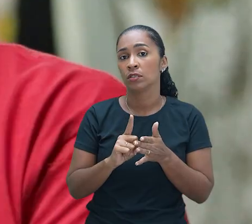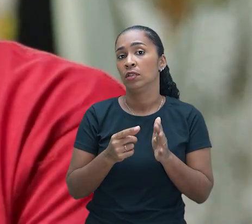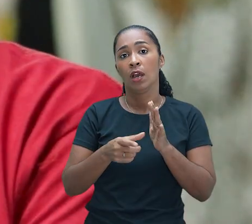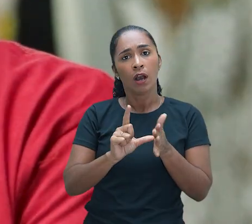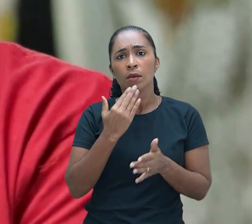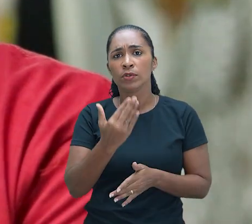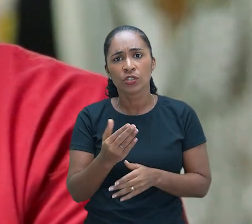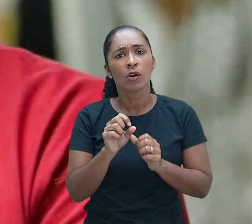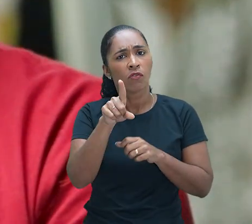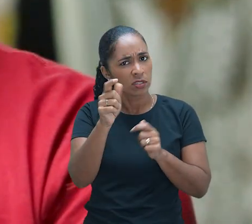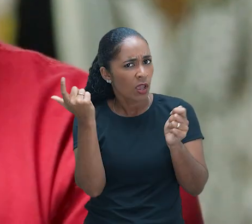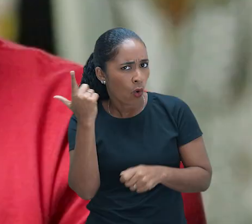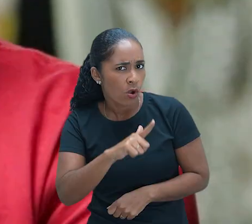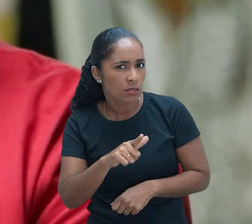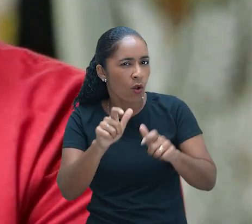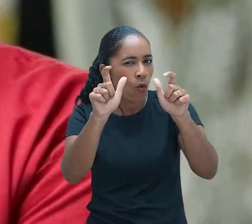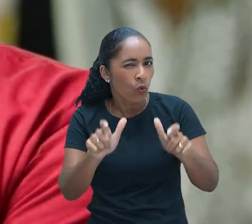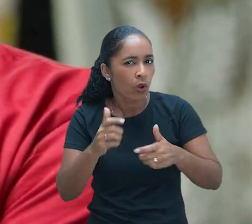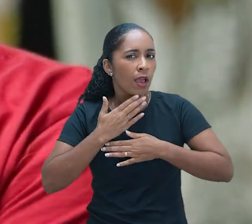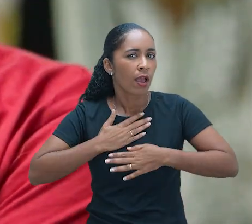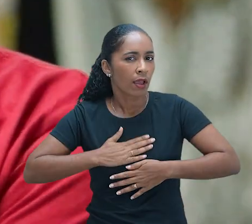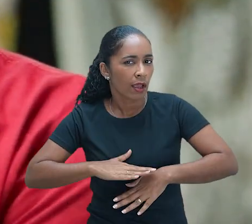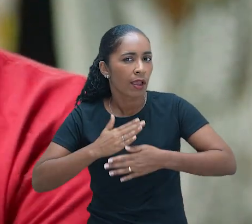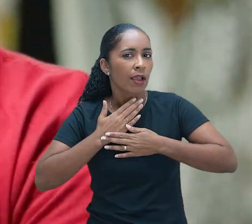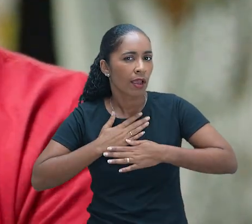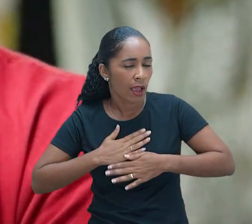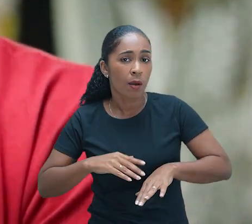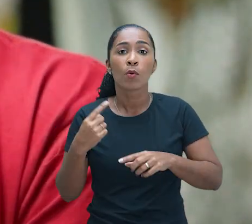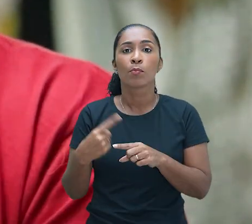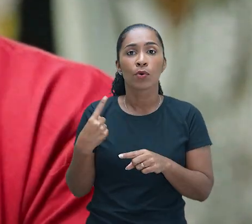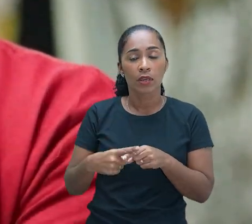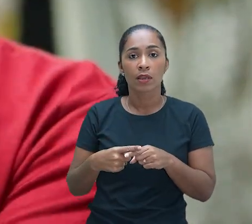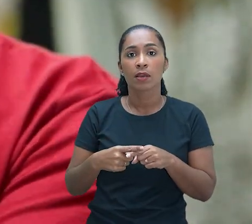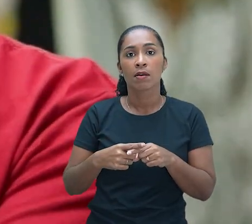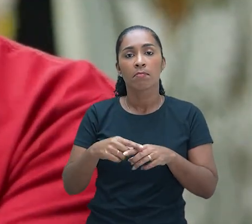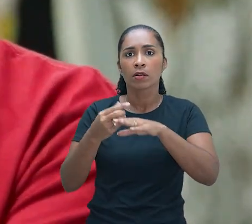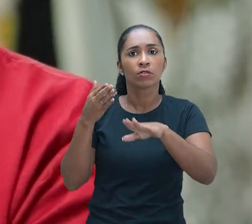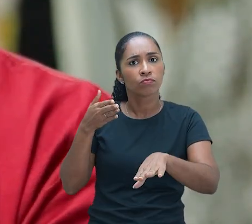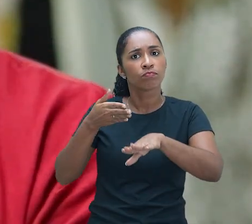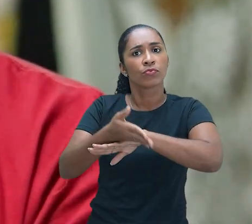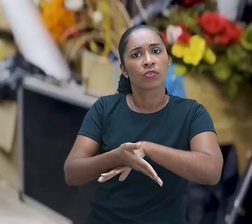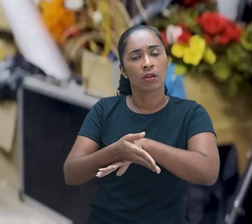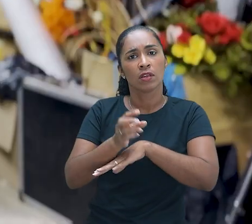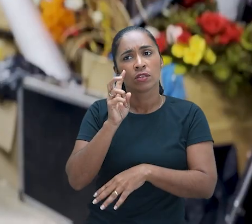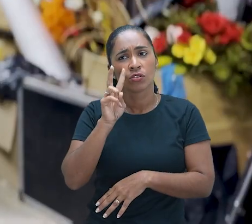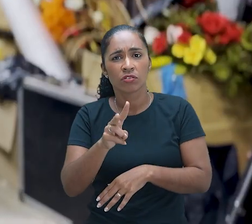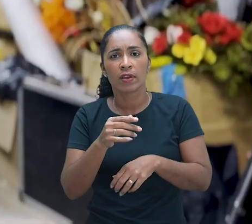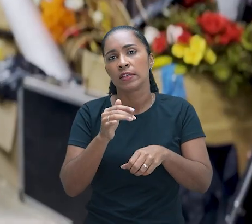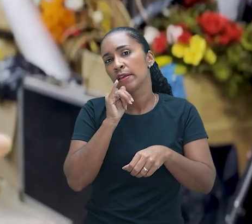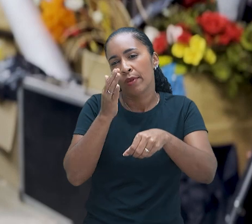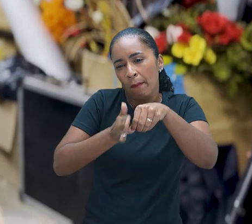você consegue ir para um lugar mais tranquilo e tal, justamente para que eu possa entrar aqui. Se eu estiver